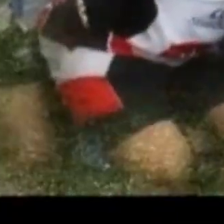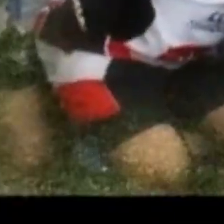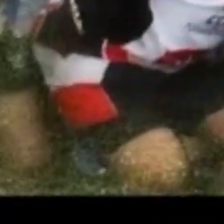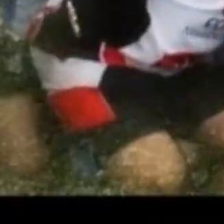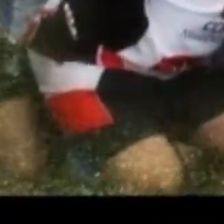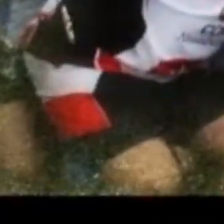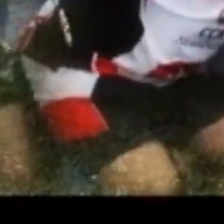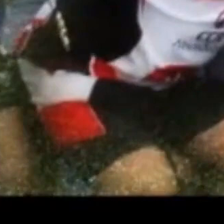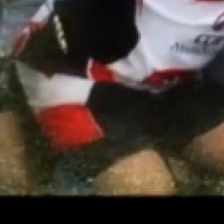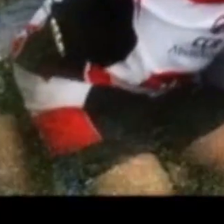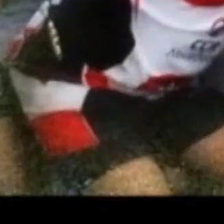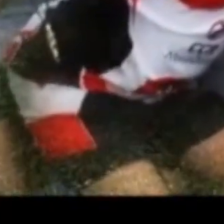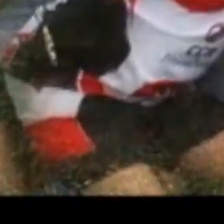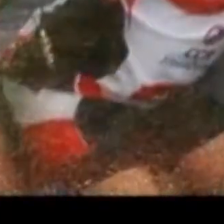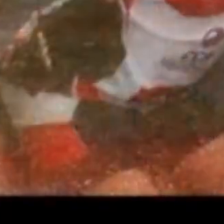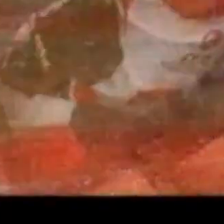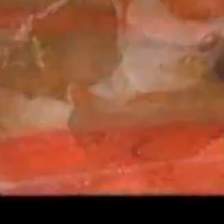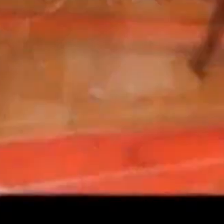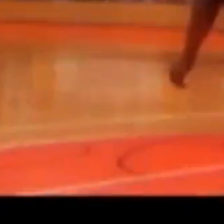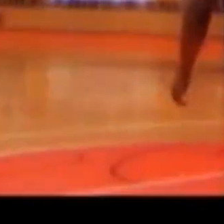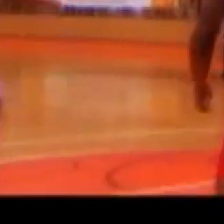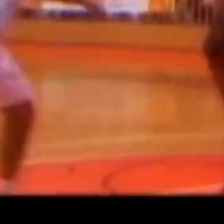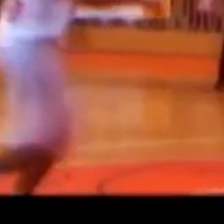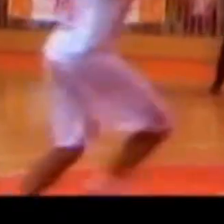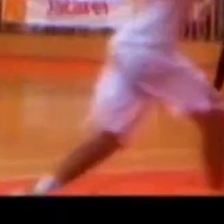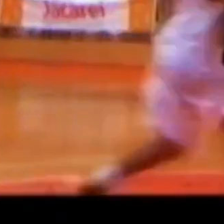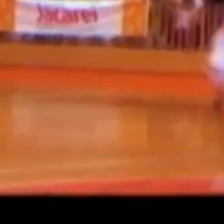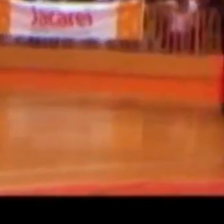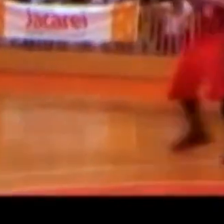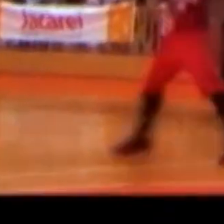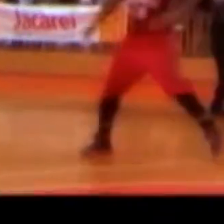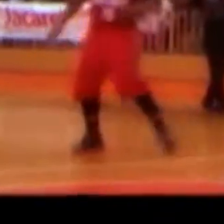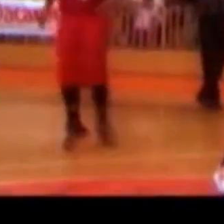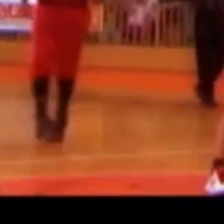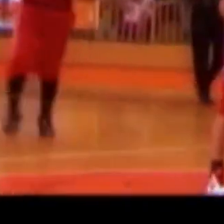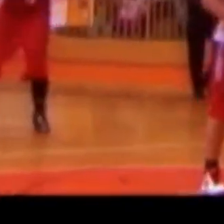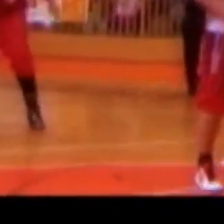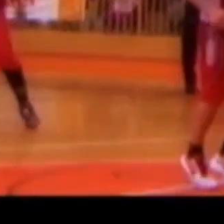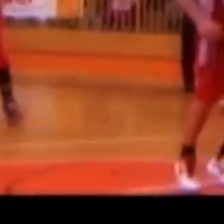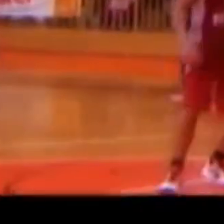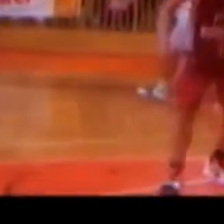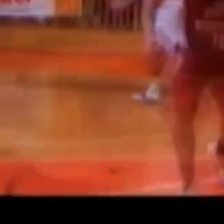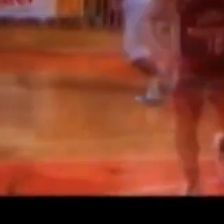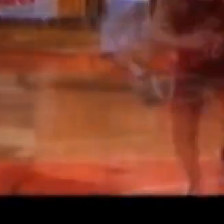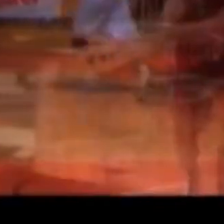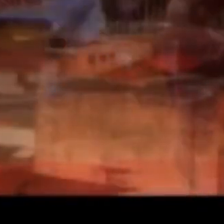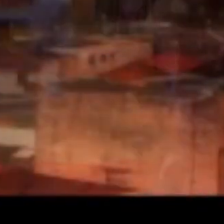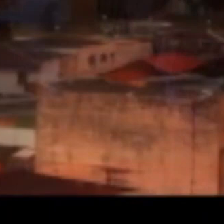Pátria amada.